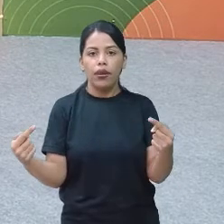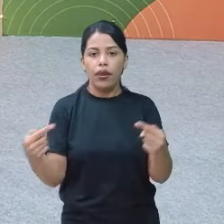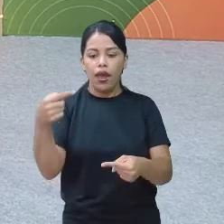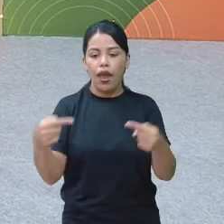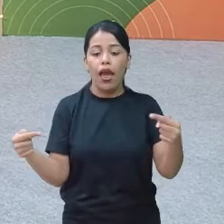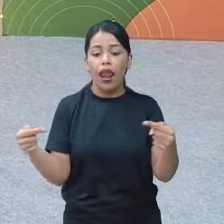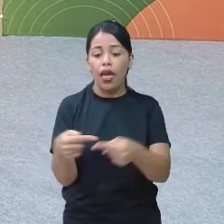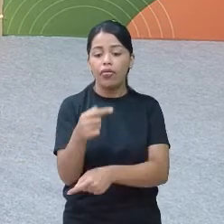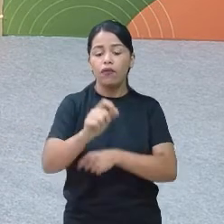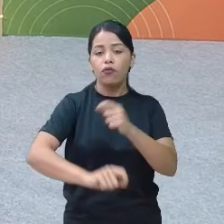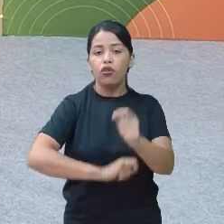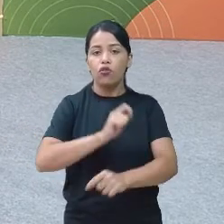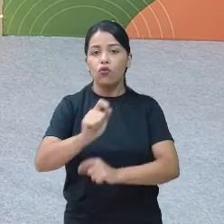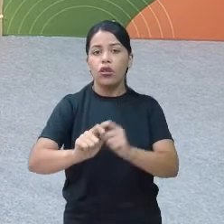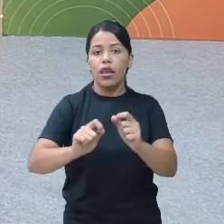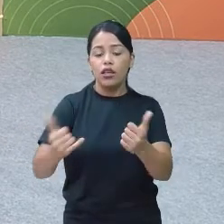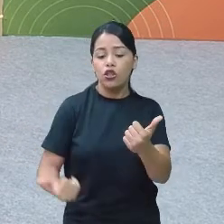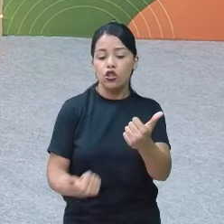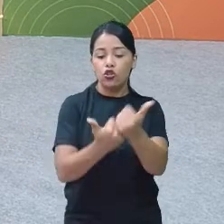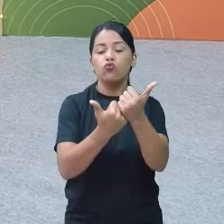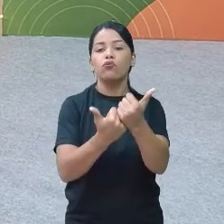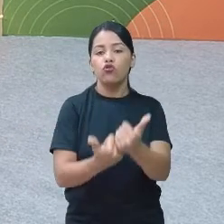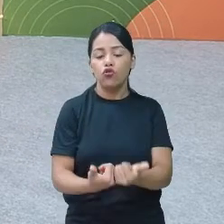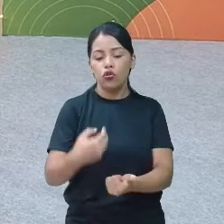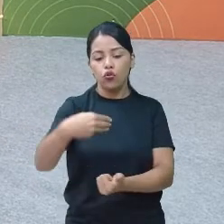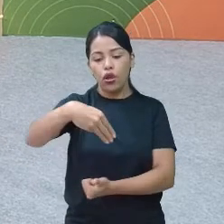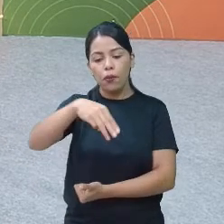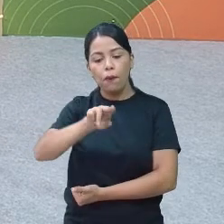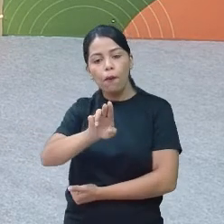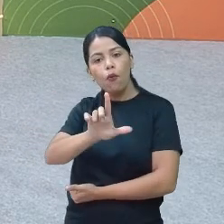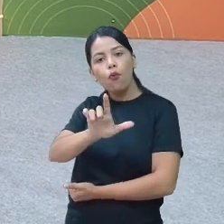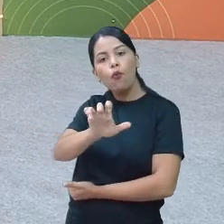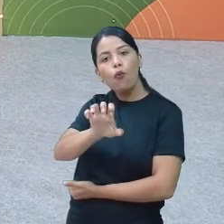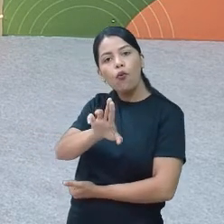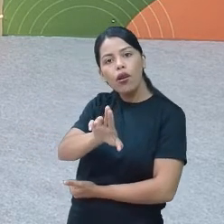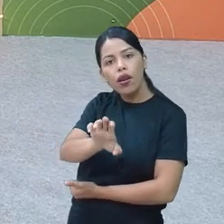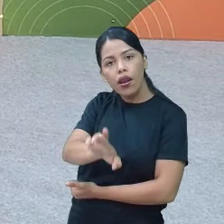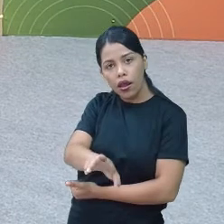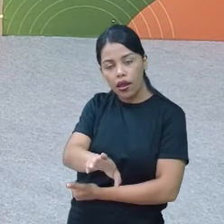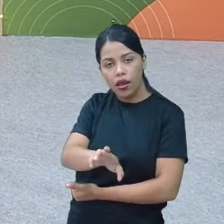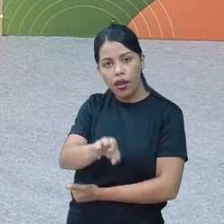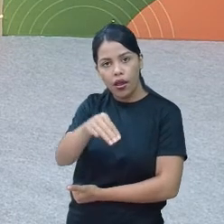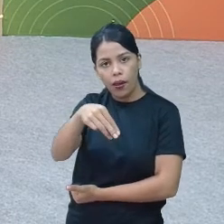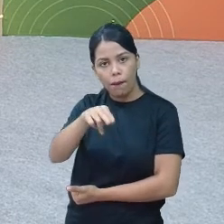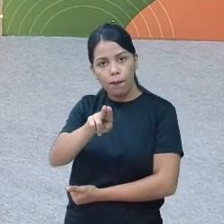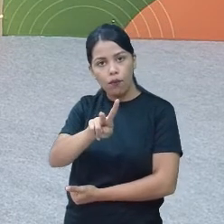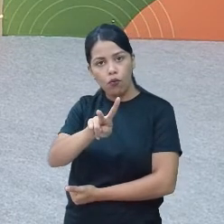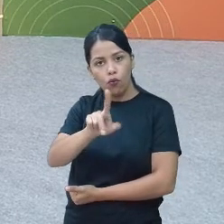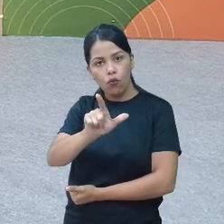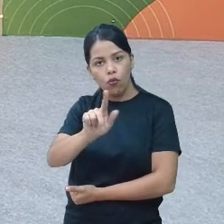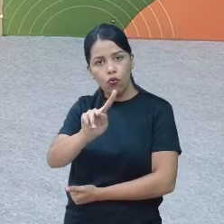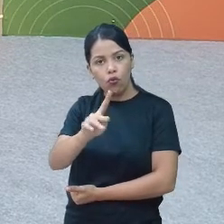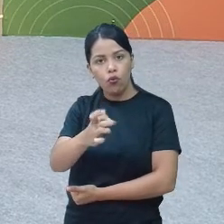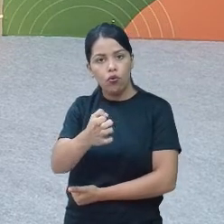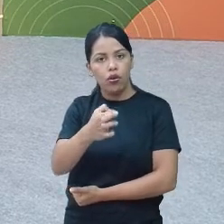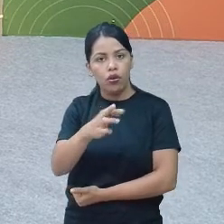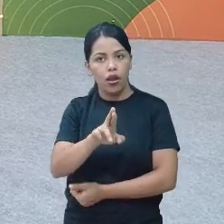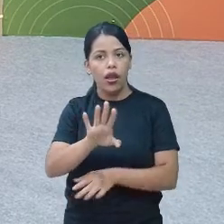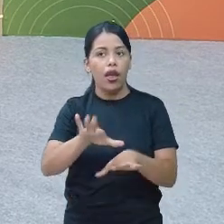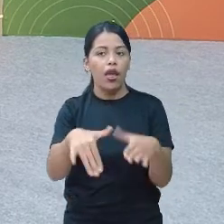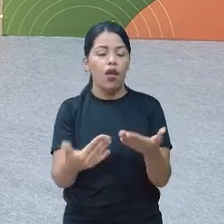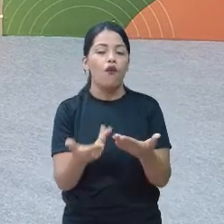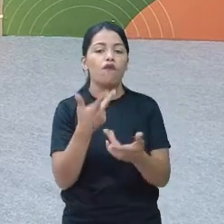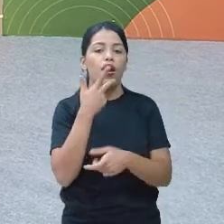ele referencia. A mulher a quem me referi foi educada. Então, quem foi a pessoa a quem eu me referi? Foi a